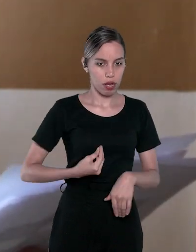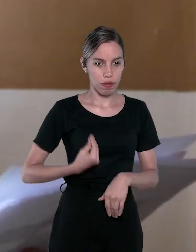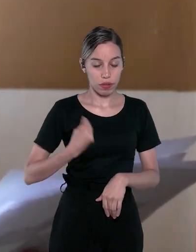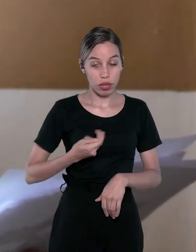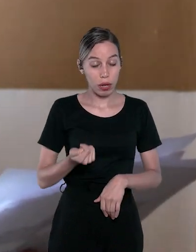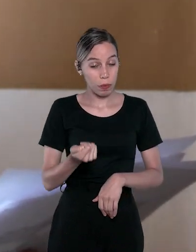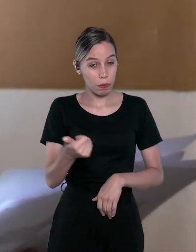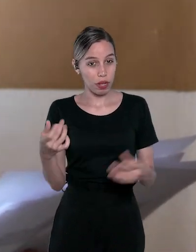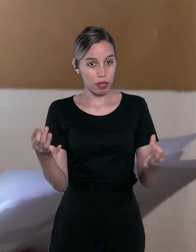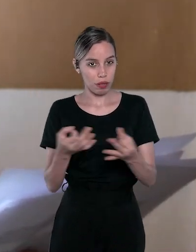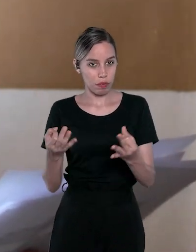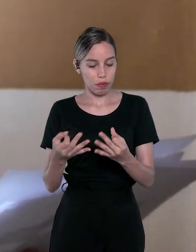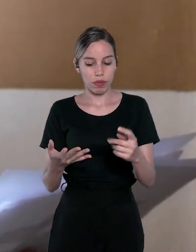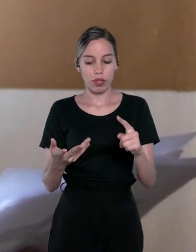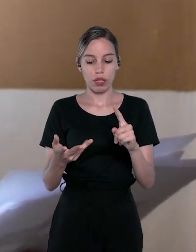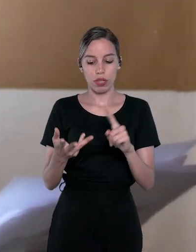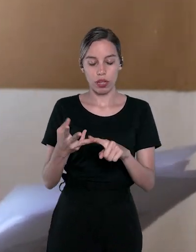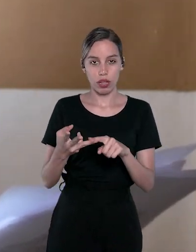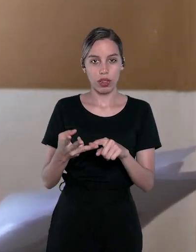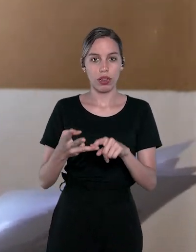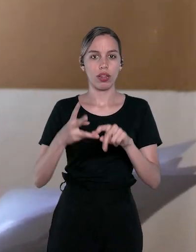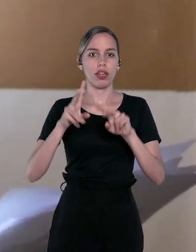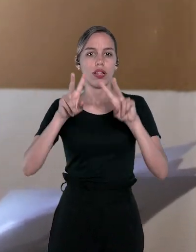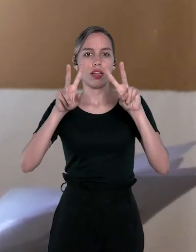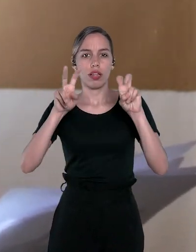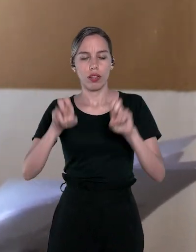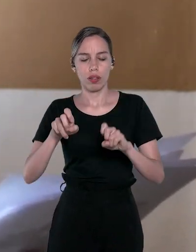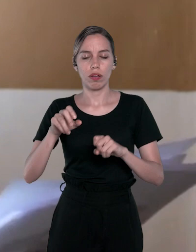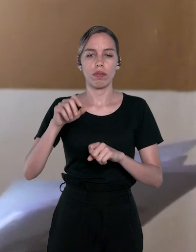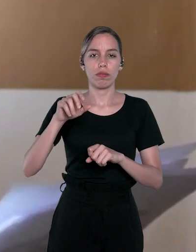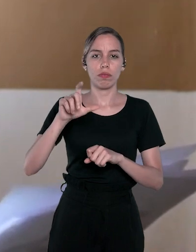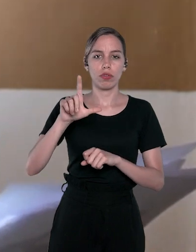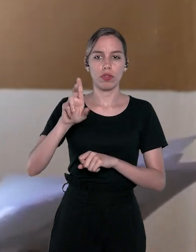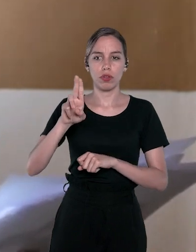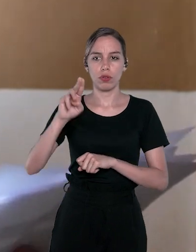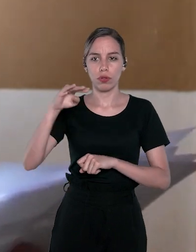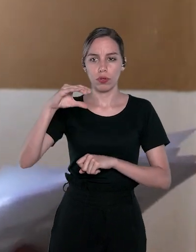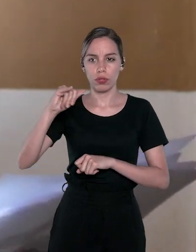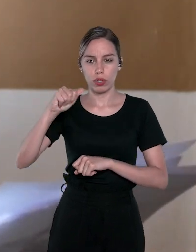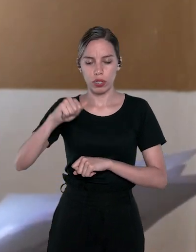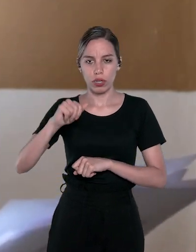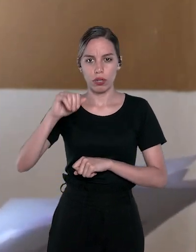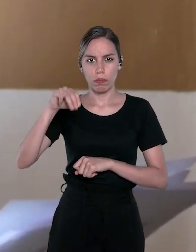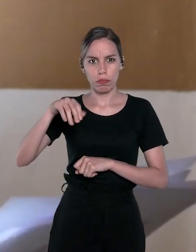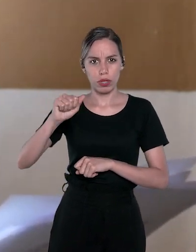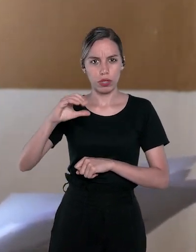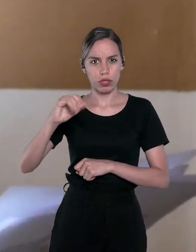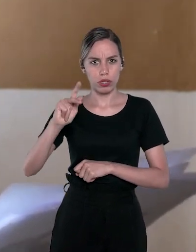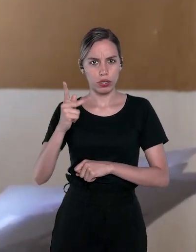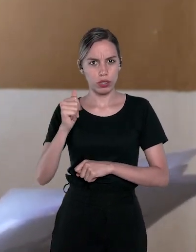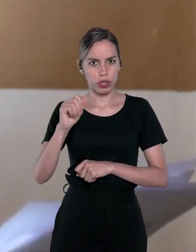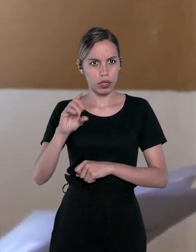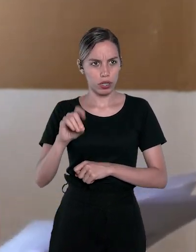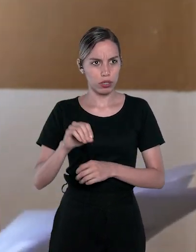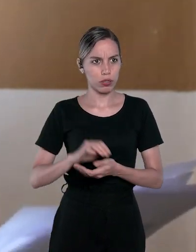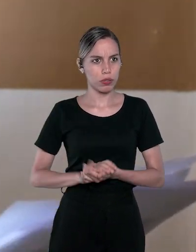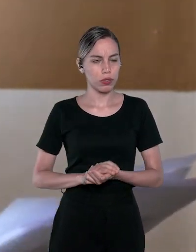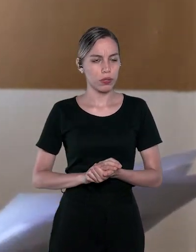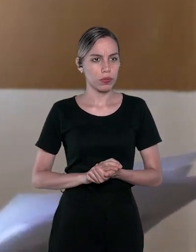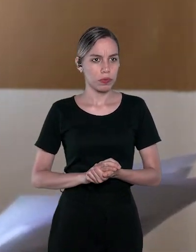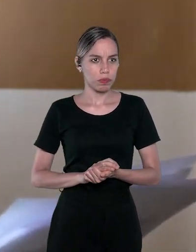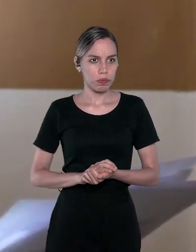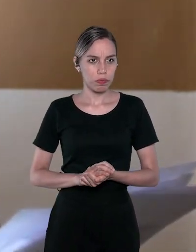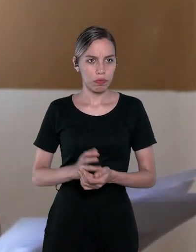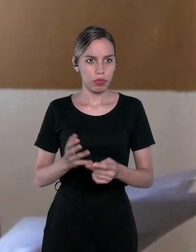notas biográficas sobre Lúcia Machado de Almeida, publicado pela editora Conceito Editorial, aqui de Belo